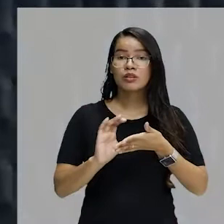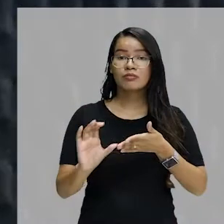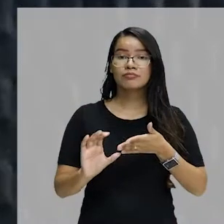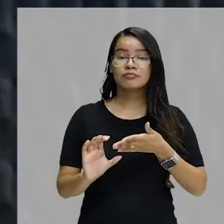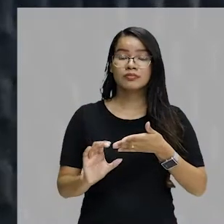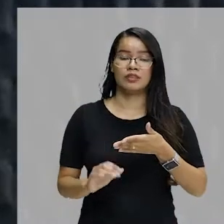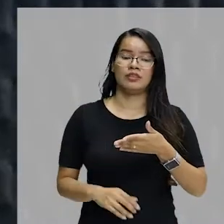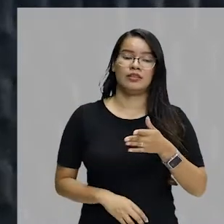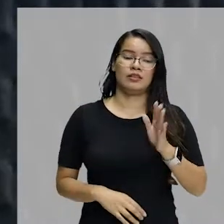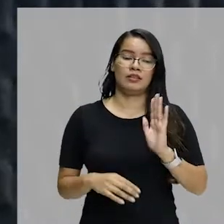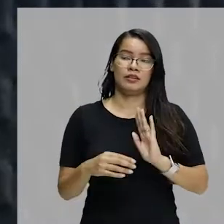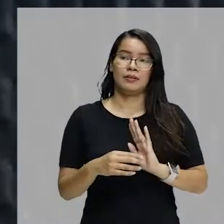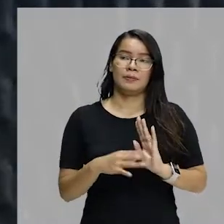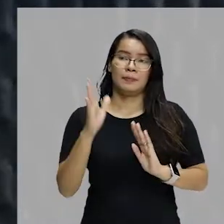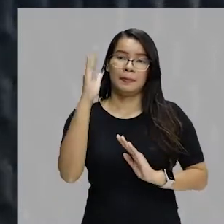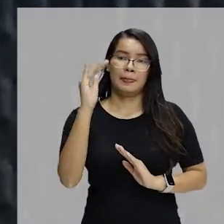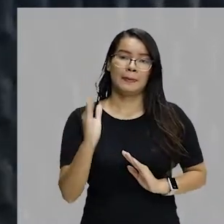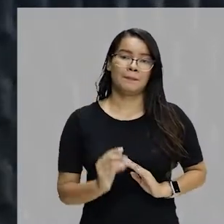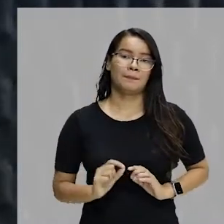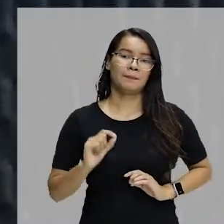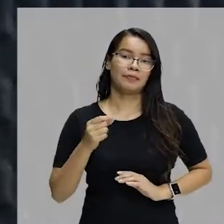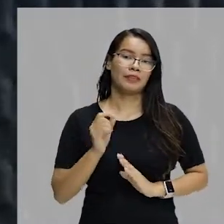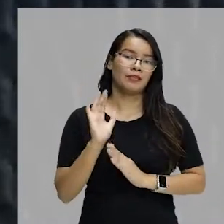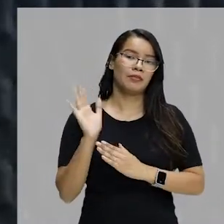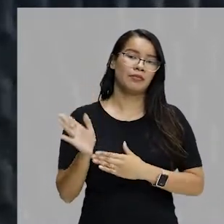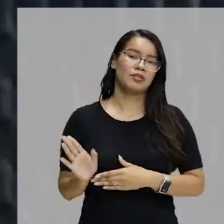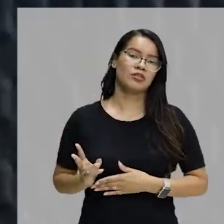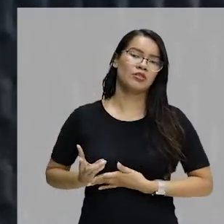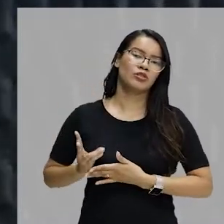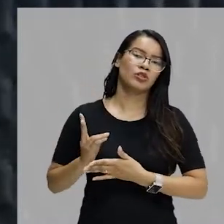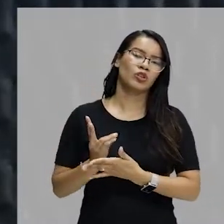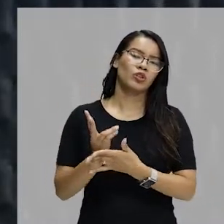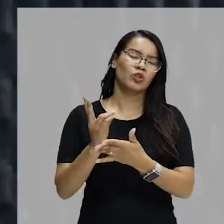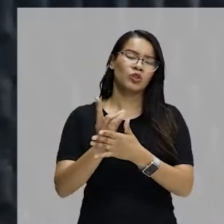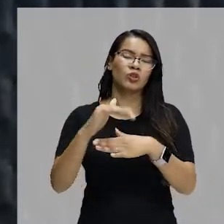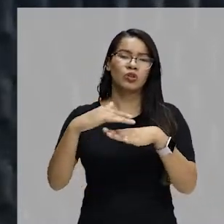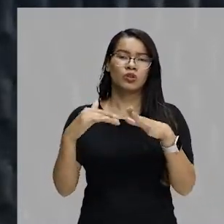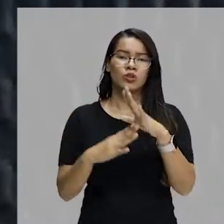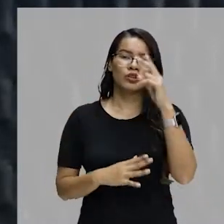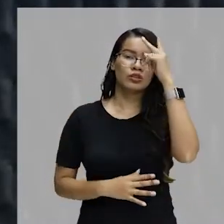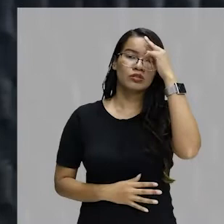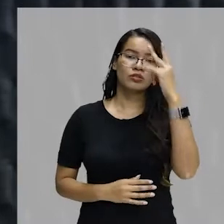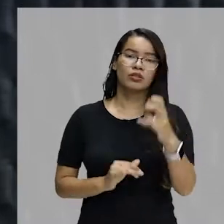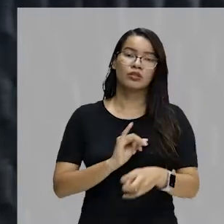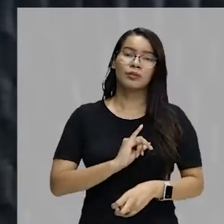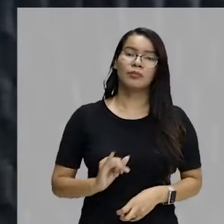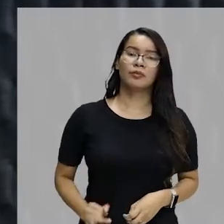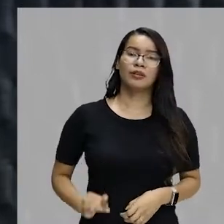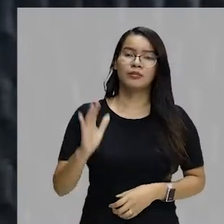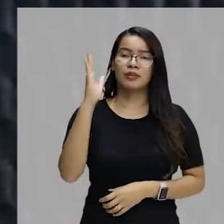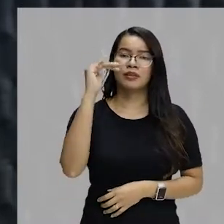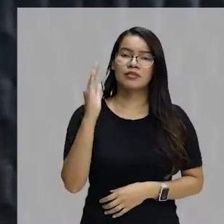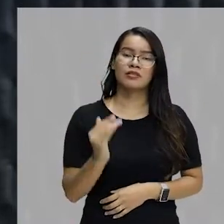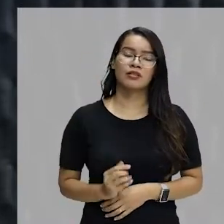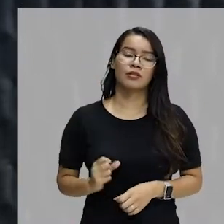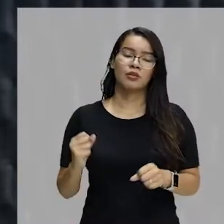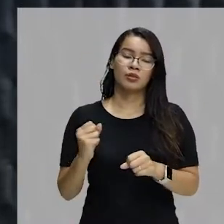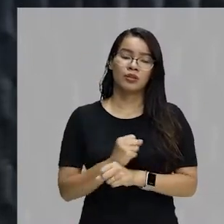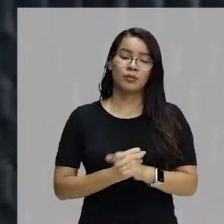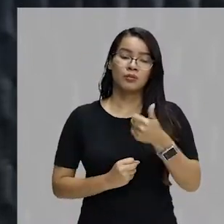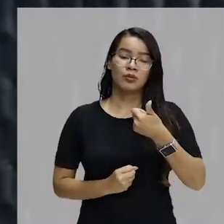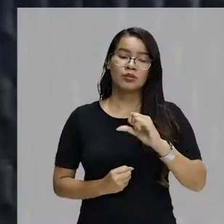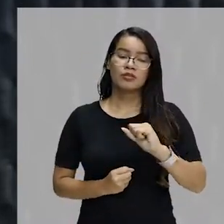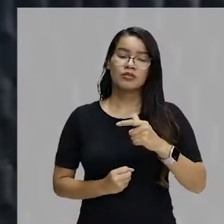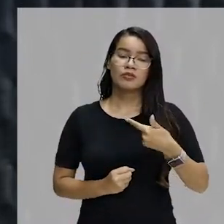brasileira. Foi a Constituição que perdurou durante toda a história do Império Brasileiro. A Constituição de 1824, ela vai nos